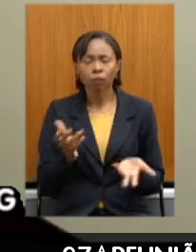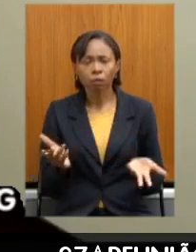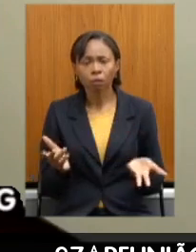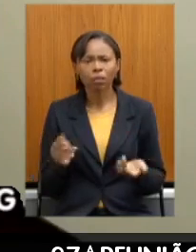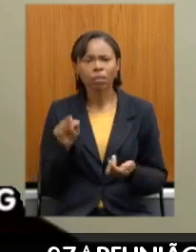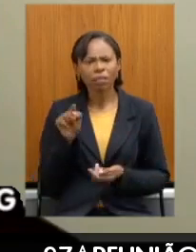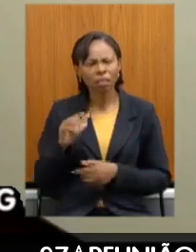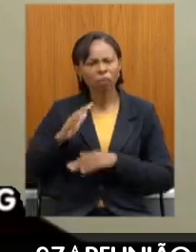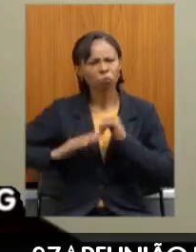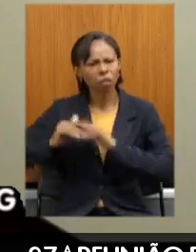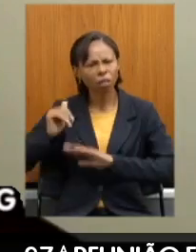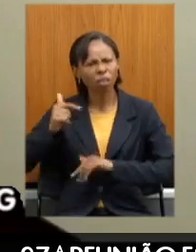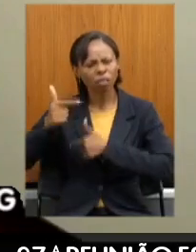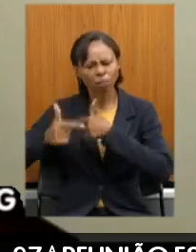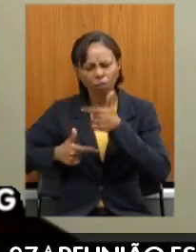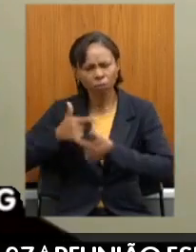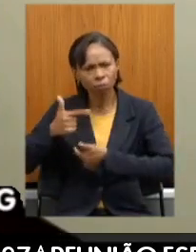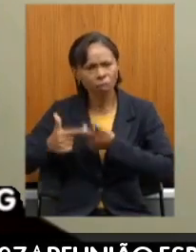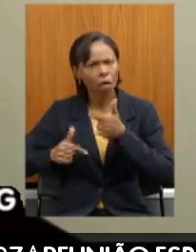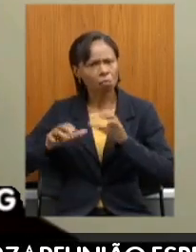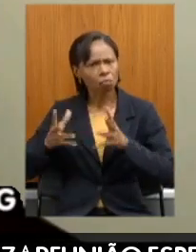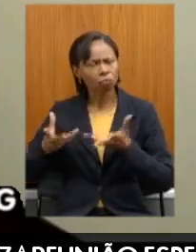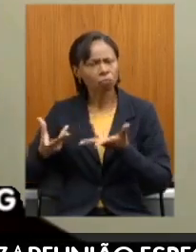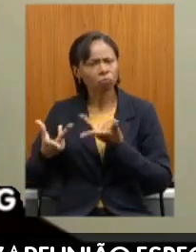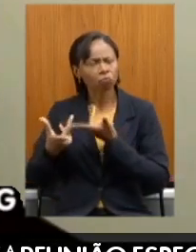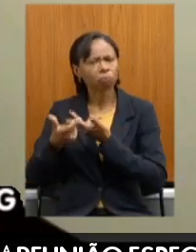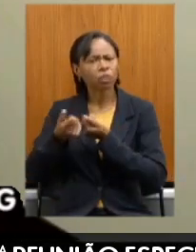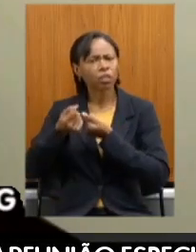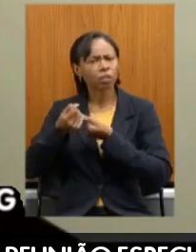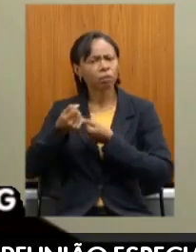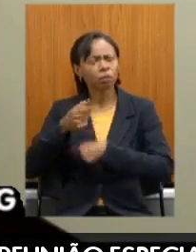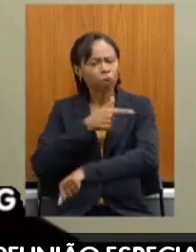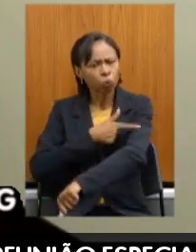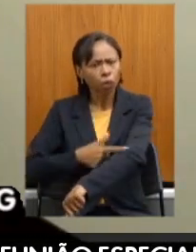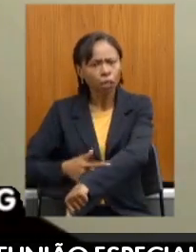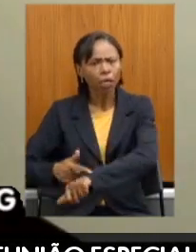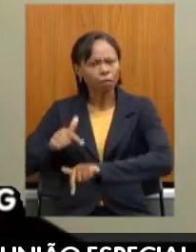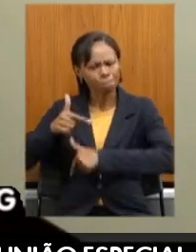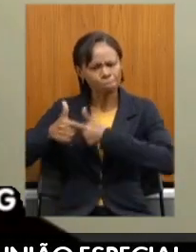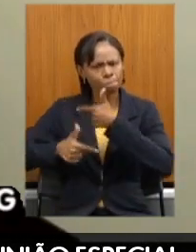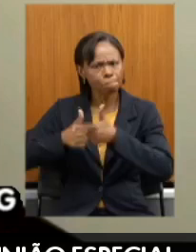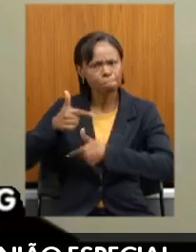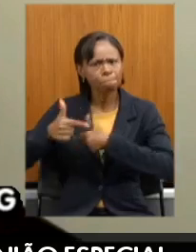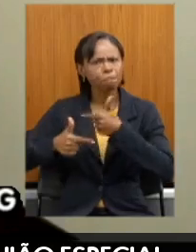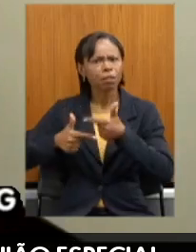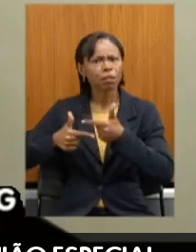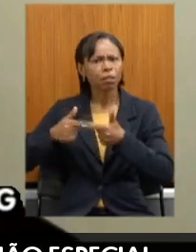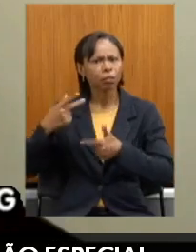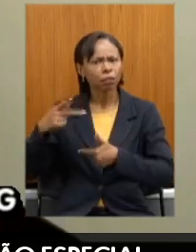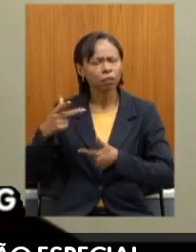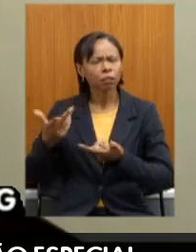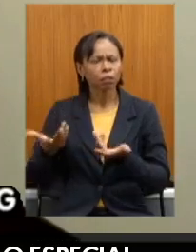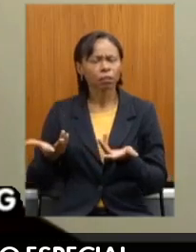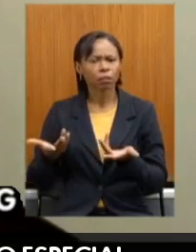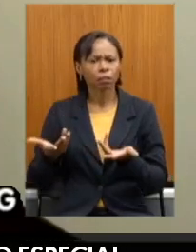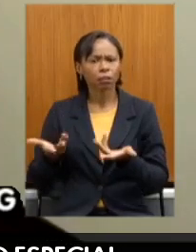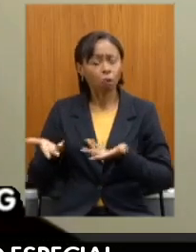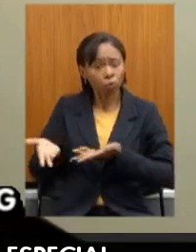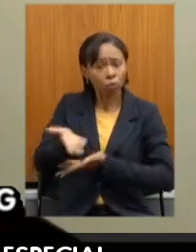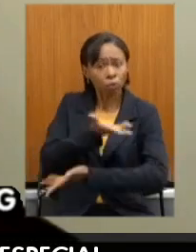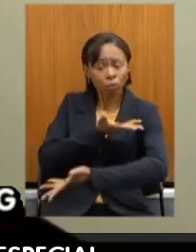dedicação, contribuindo para a melhoria dos processos que desempenha. É uma via de mão